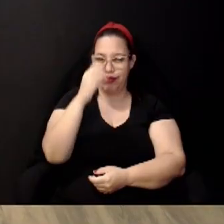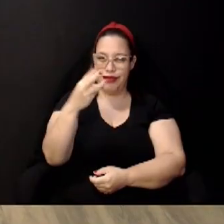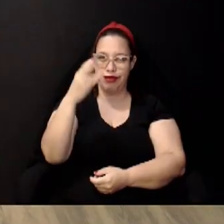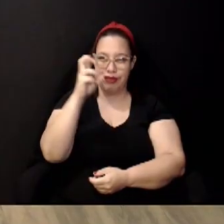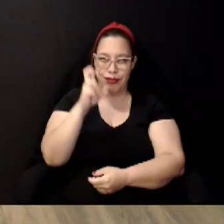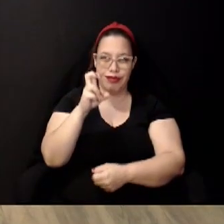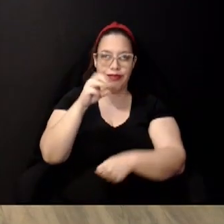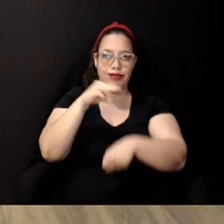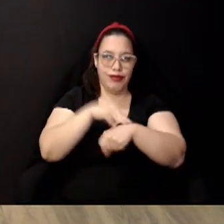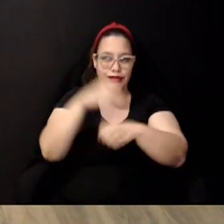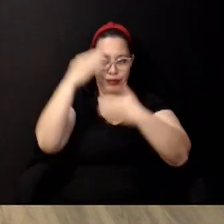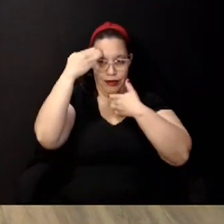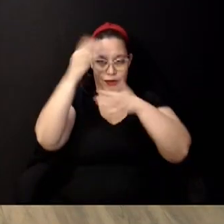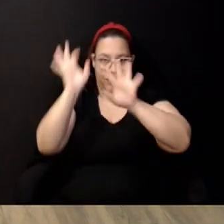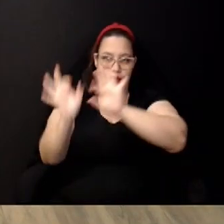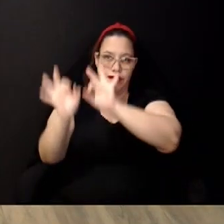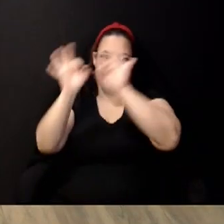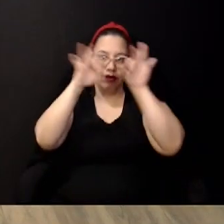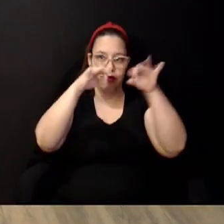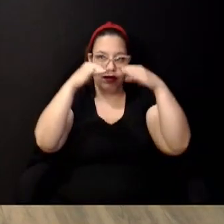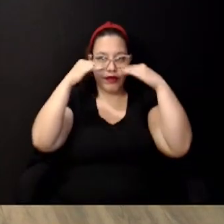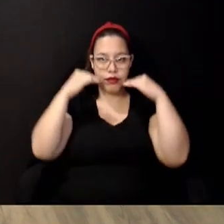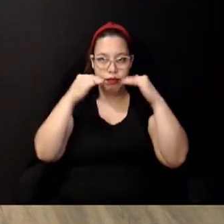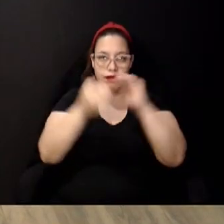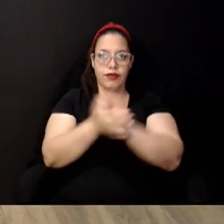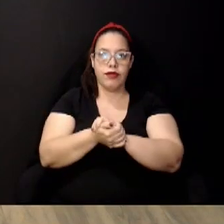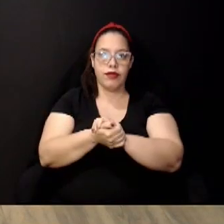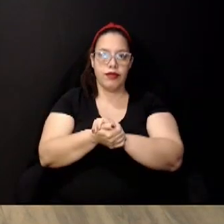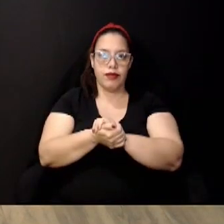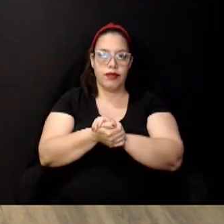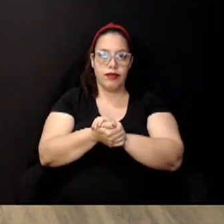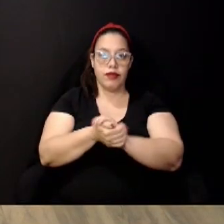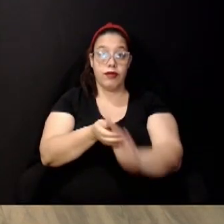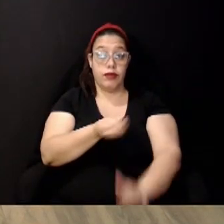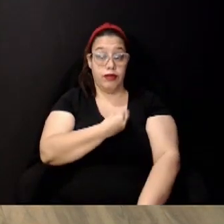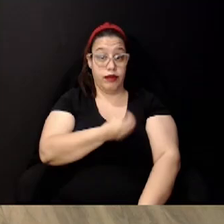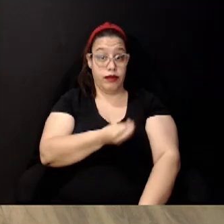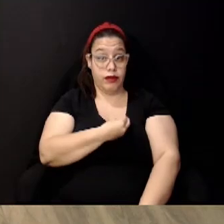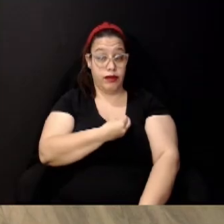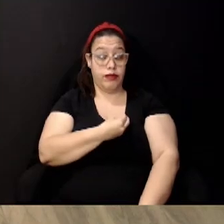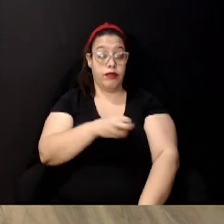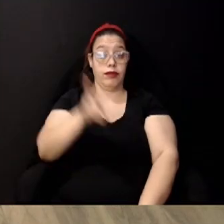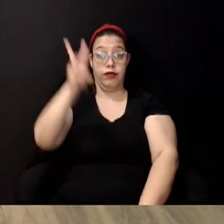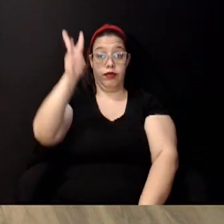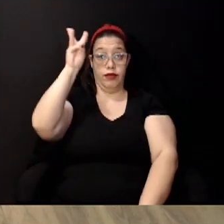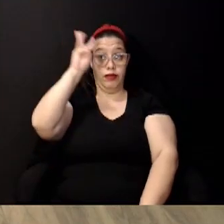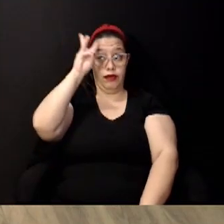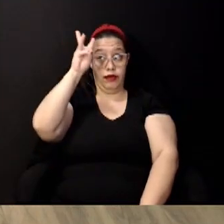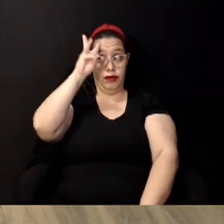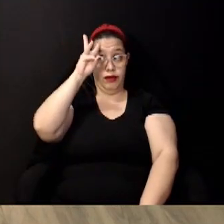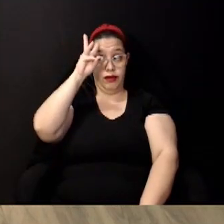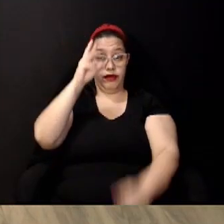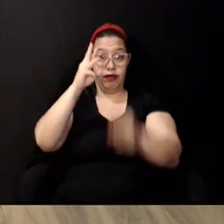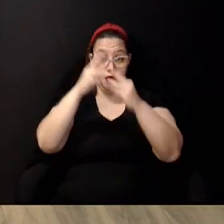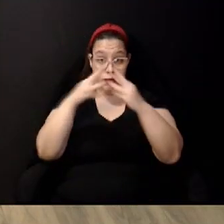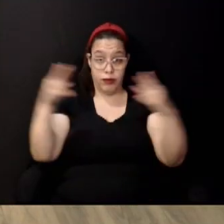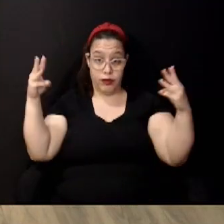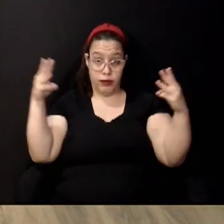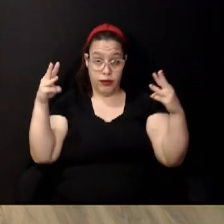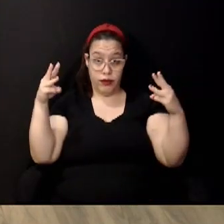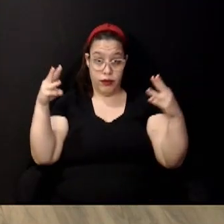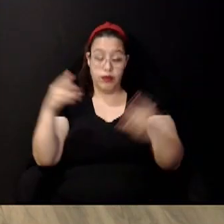muito obrigado pela sua companhia, pela sua audiência. Estamos ao vivo nesta terça-feira, site da Câmara aberto é o